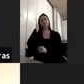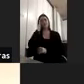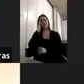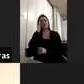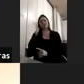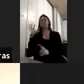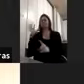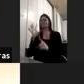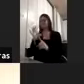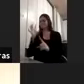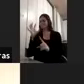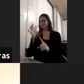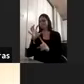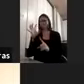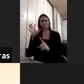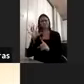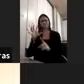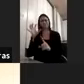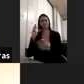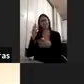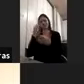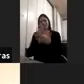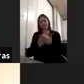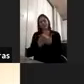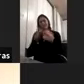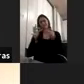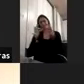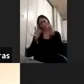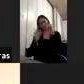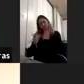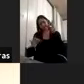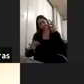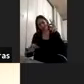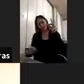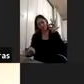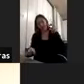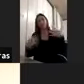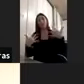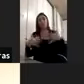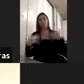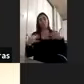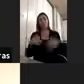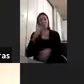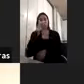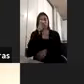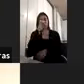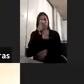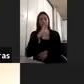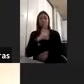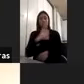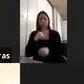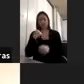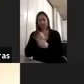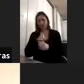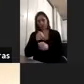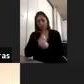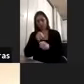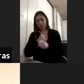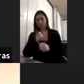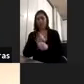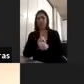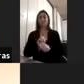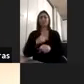muita gente mandando textos enormes aí tentando desconstruir o que foi construído ao longo do tempo, mas o que nós dizemos